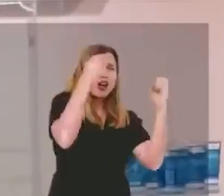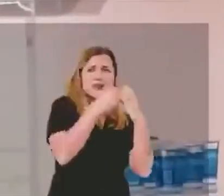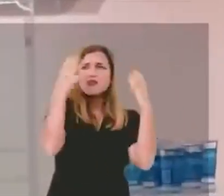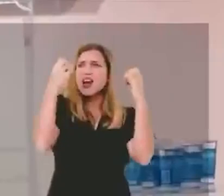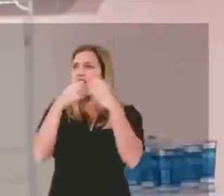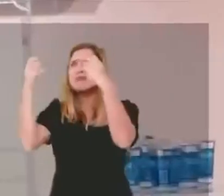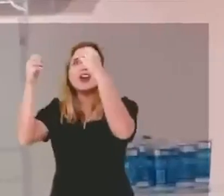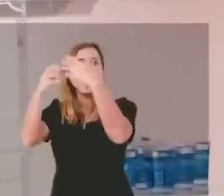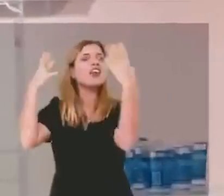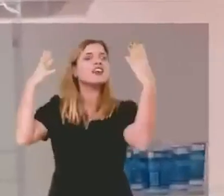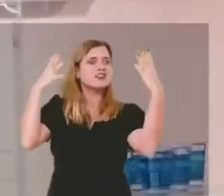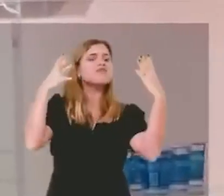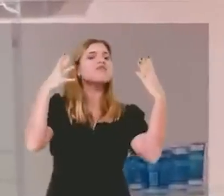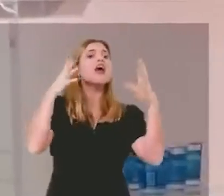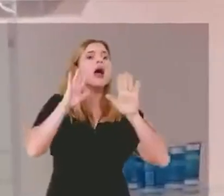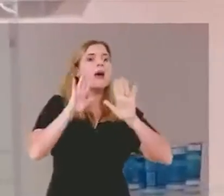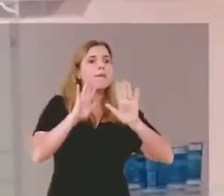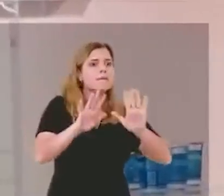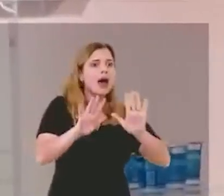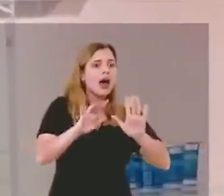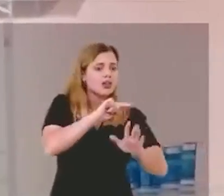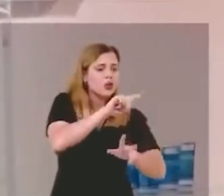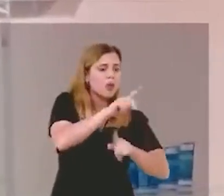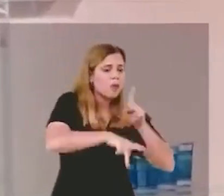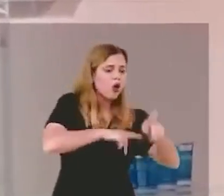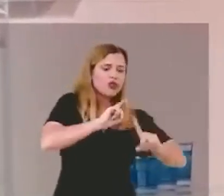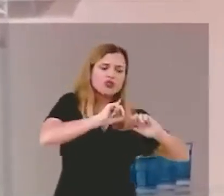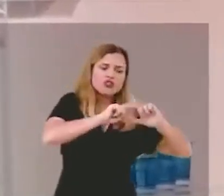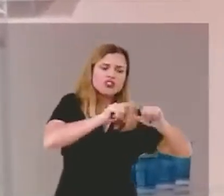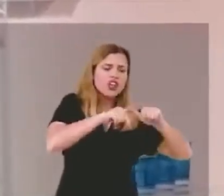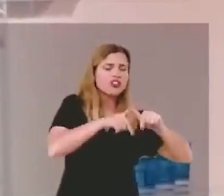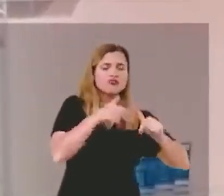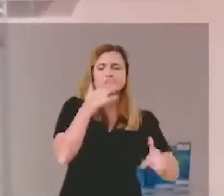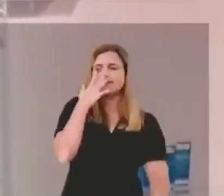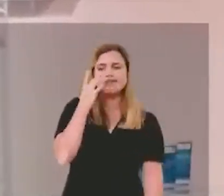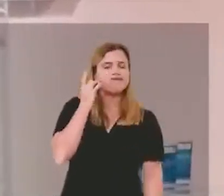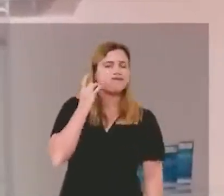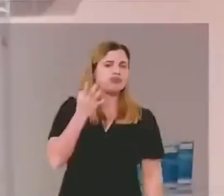mas os seus não o receberam.